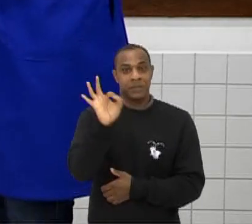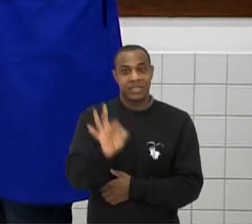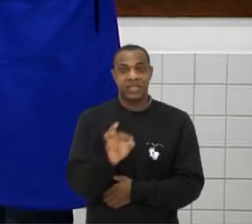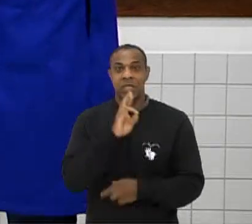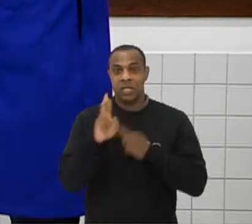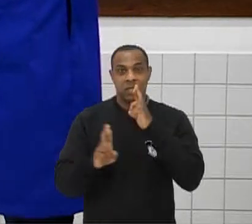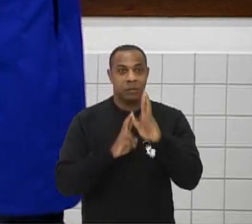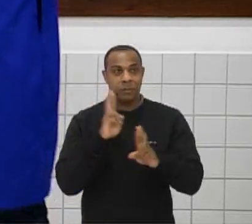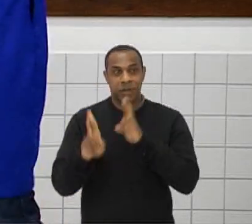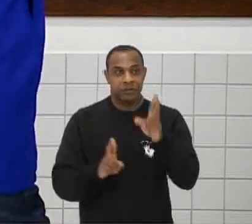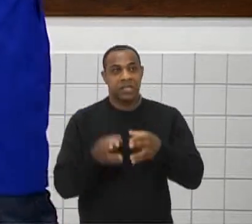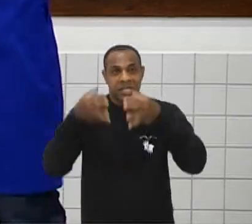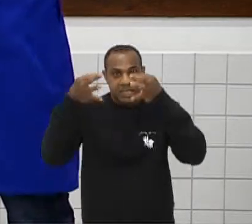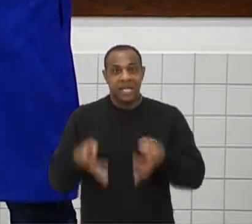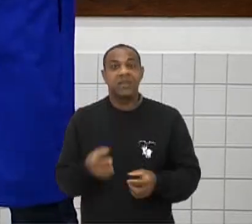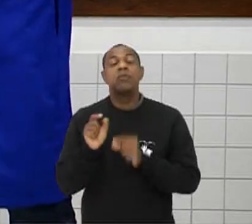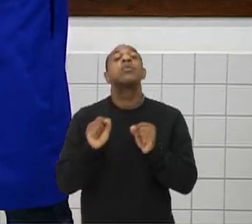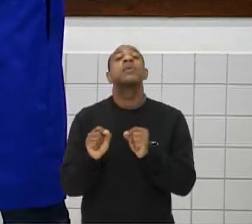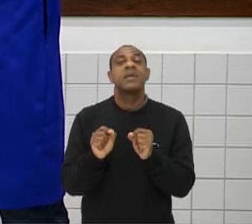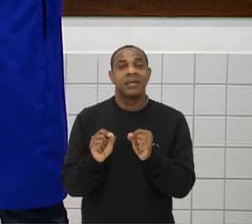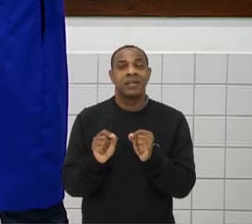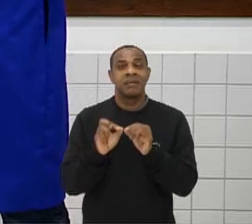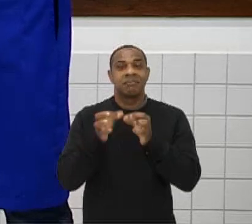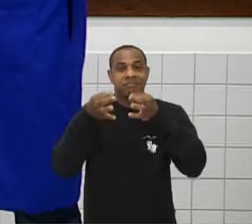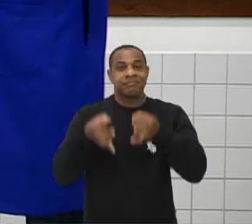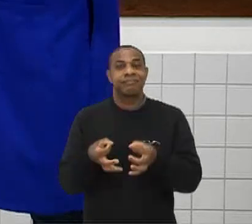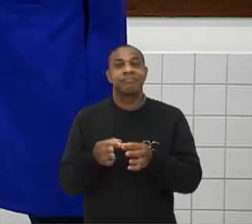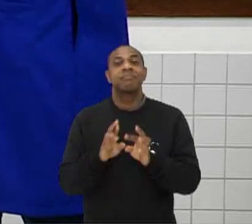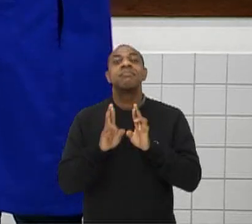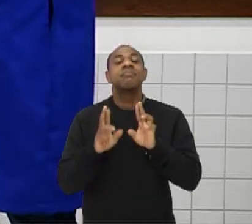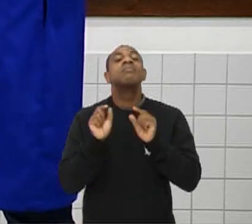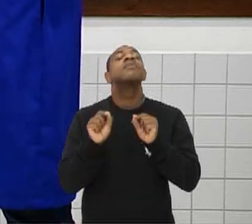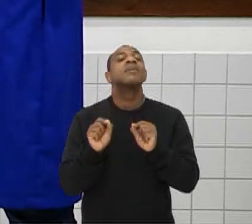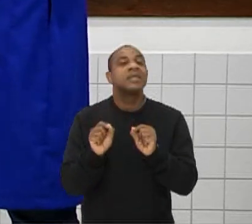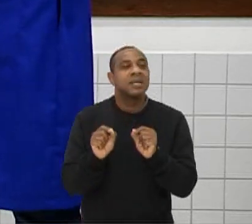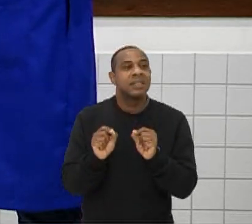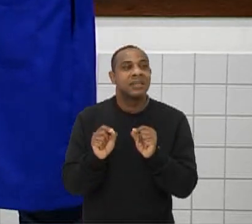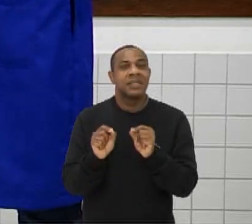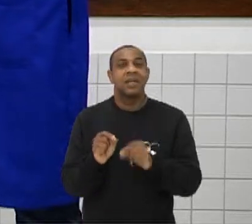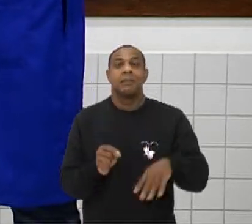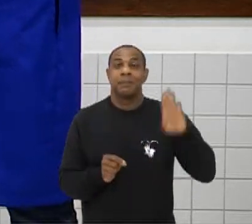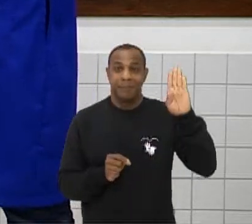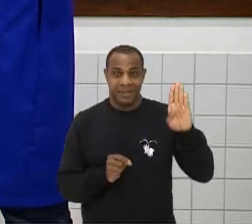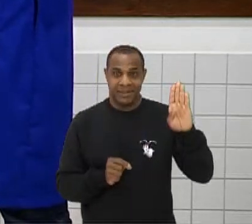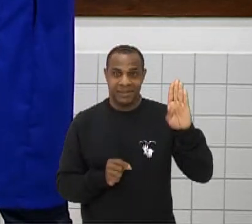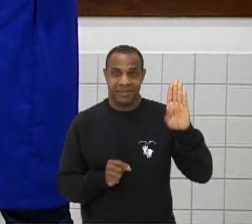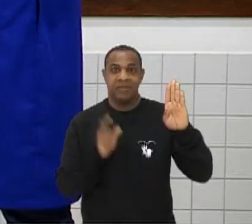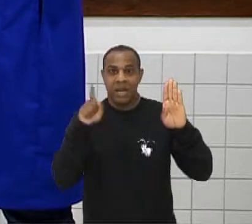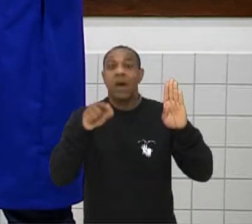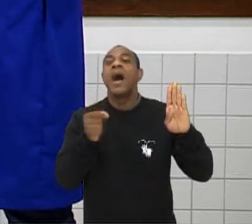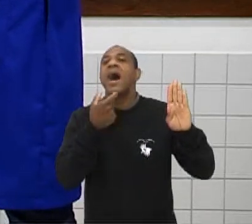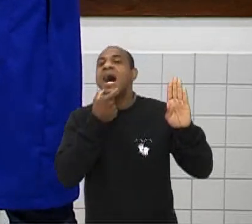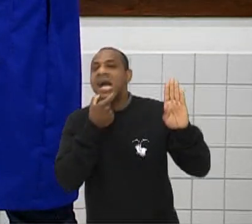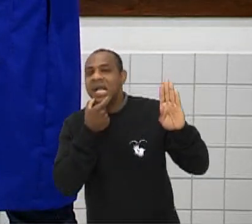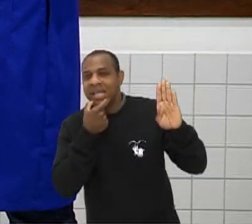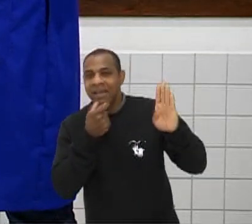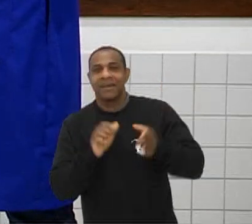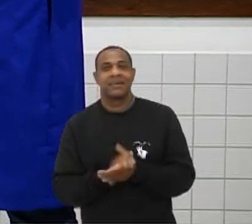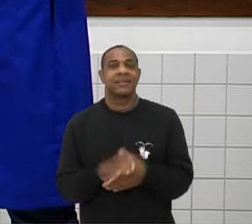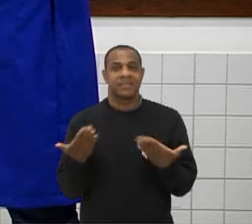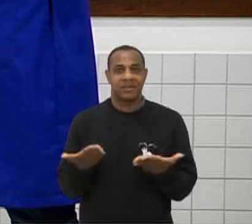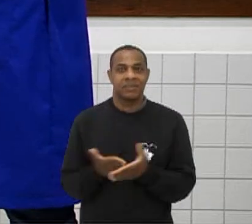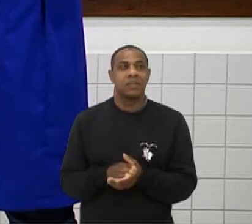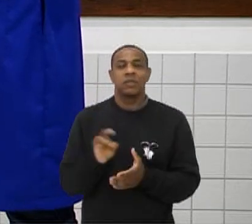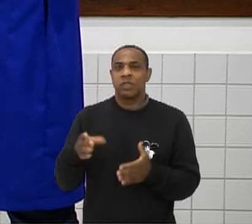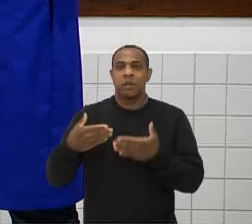questões respondidas corretamente, os alunos do nosso estado do Paraná responderam a alternativa B. Foi a Inglaterra que lucrou com isso. Não só